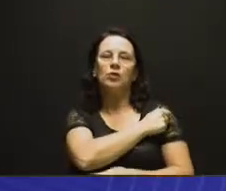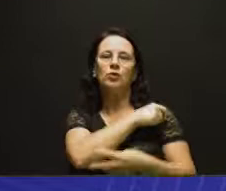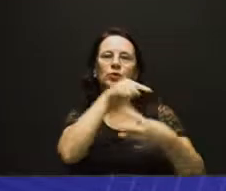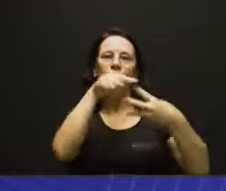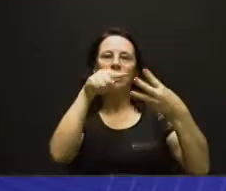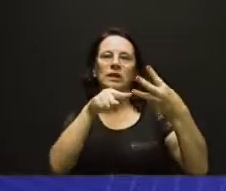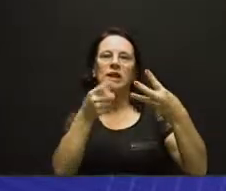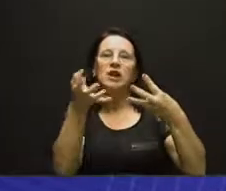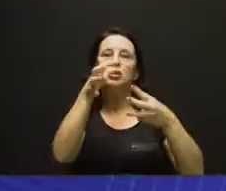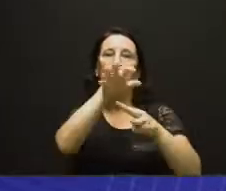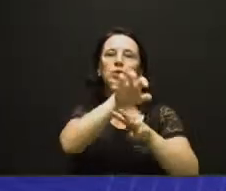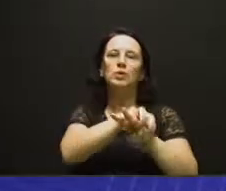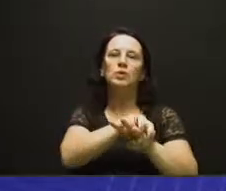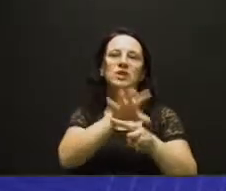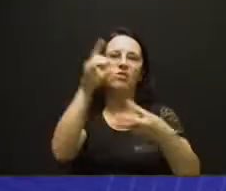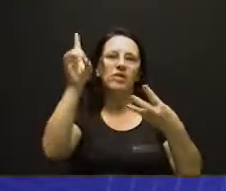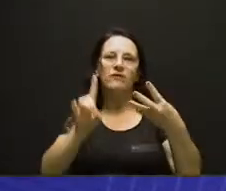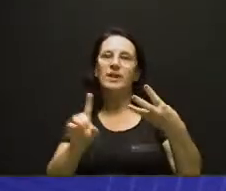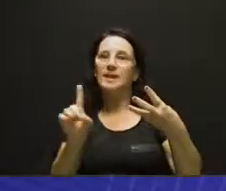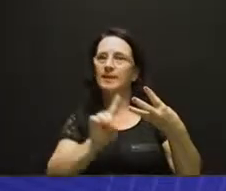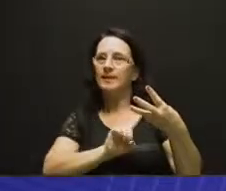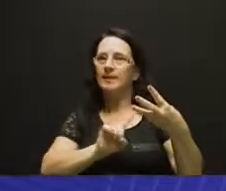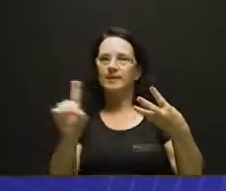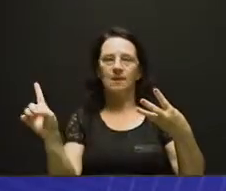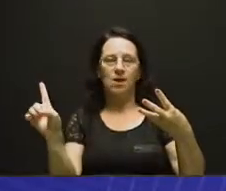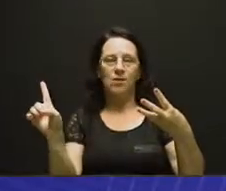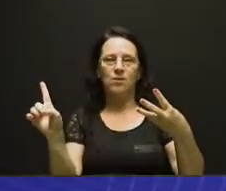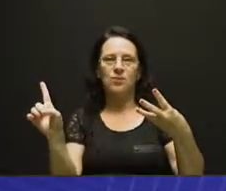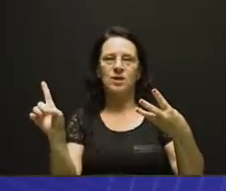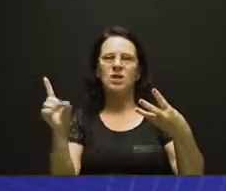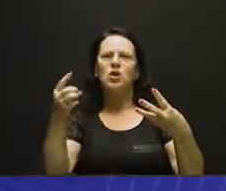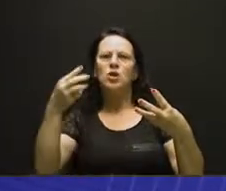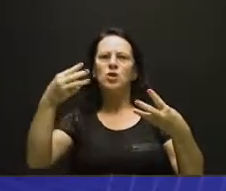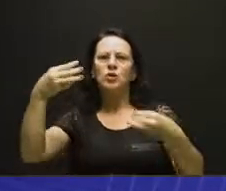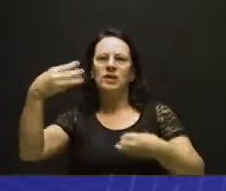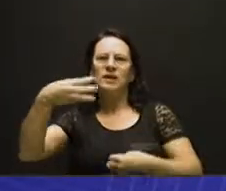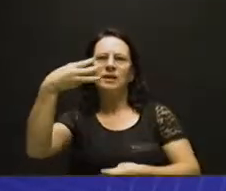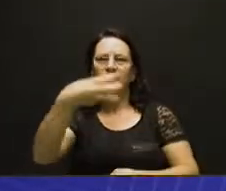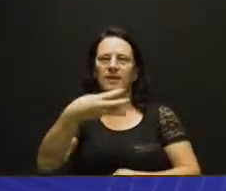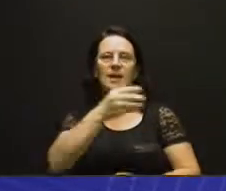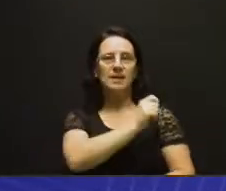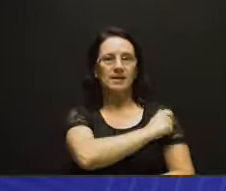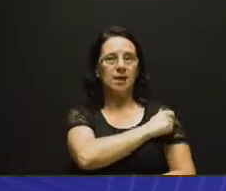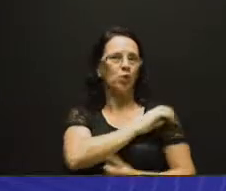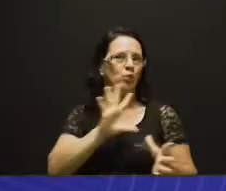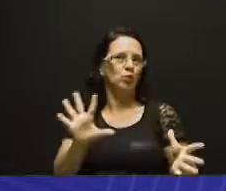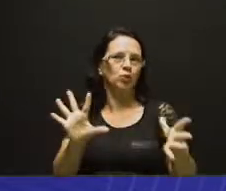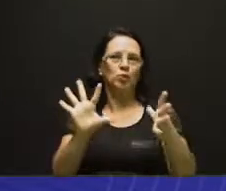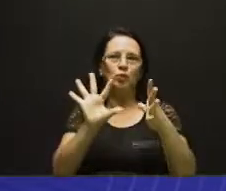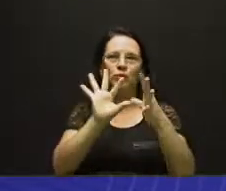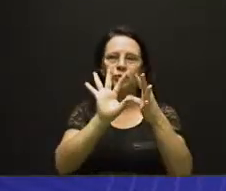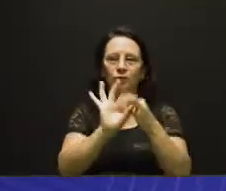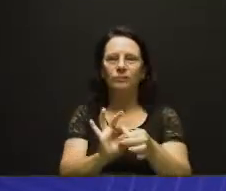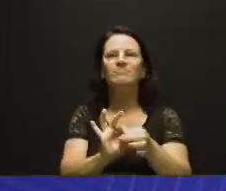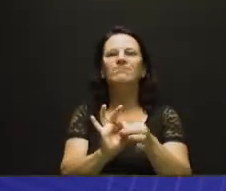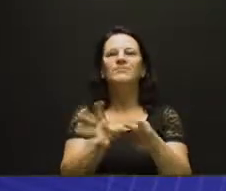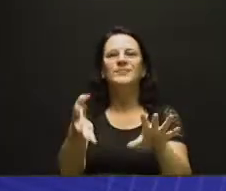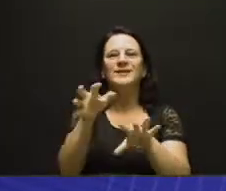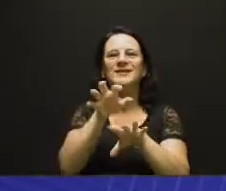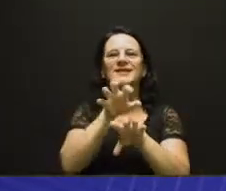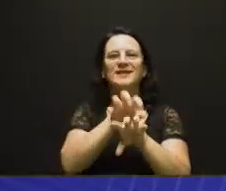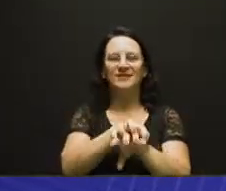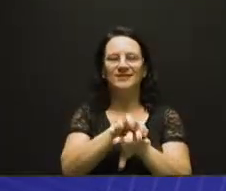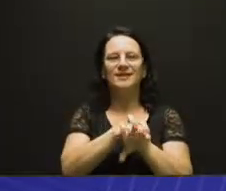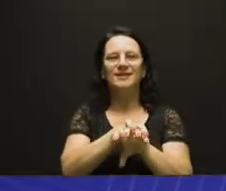inclusão isso não existe isso não pode mais perder não então eu tenho 33 alunos e todos eles são alunos de inclusão e